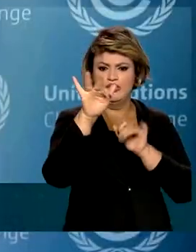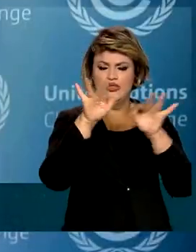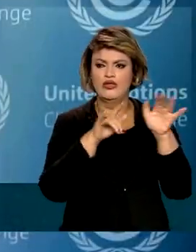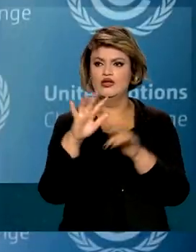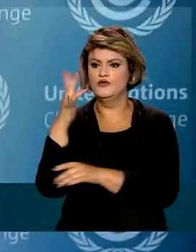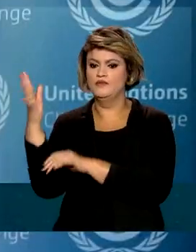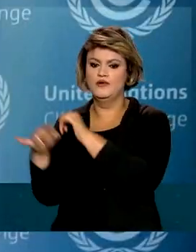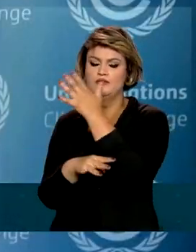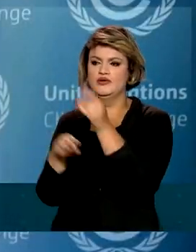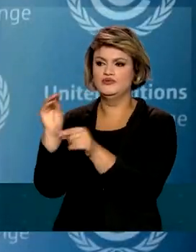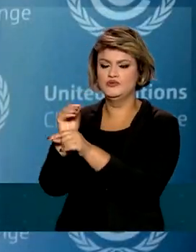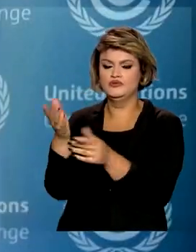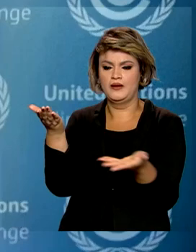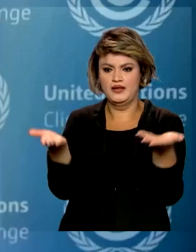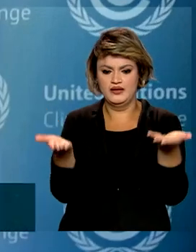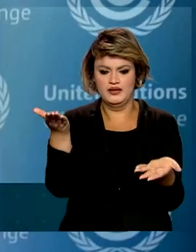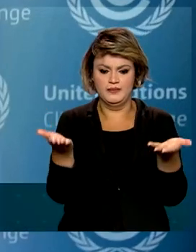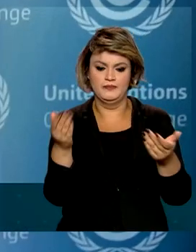O